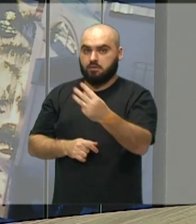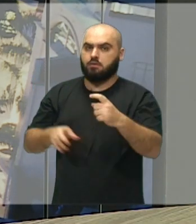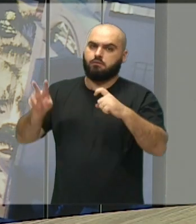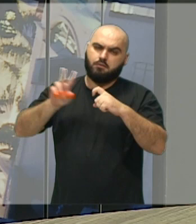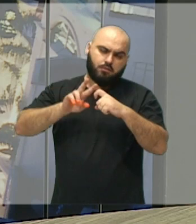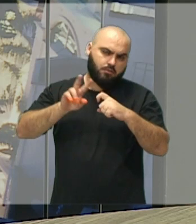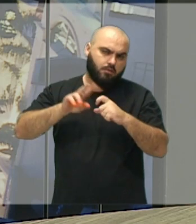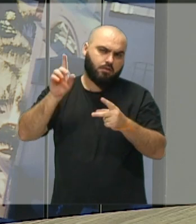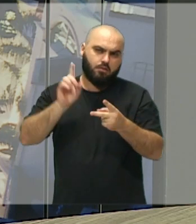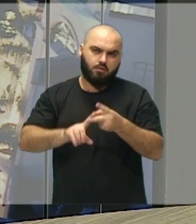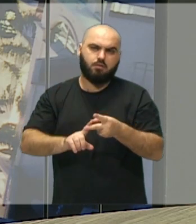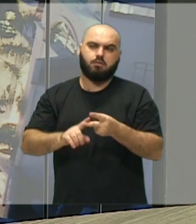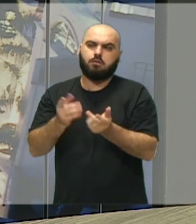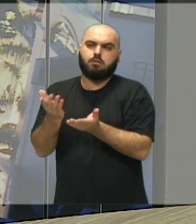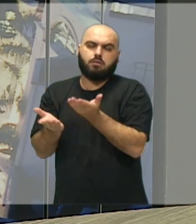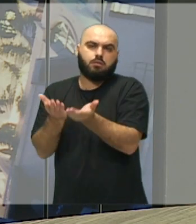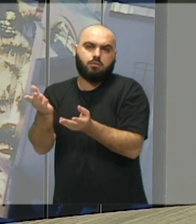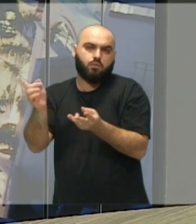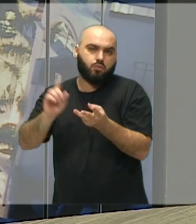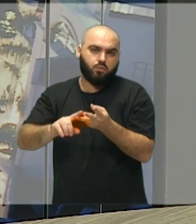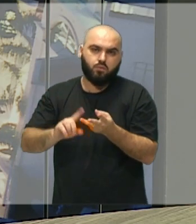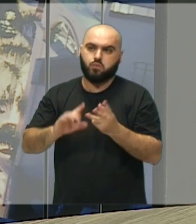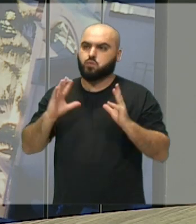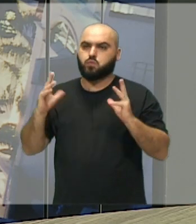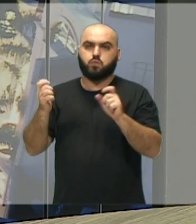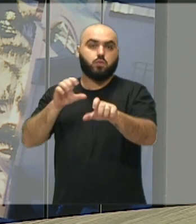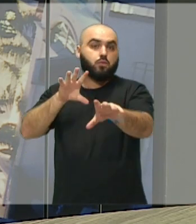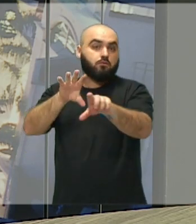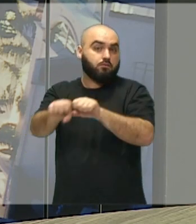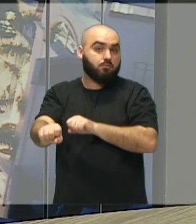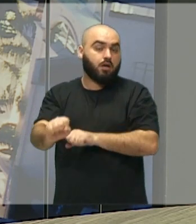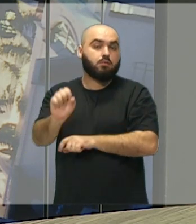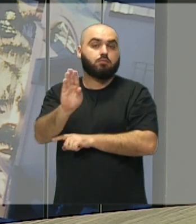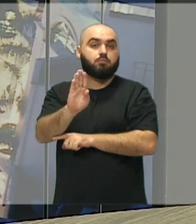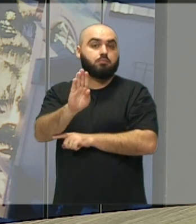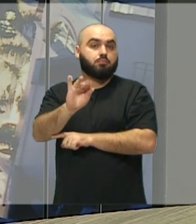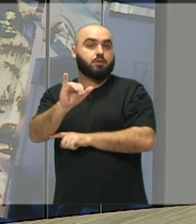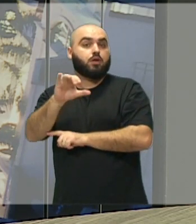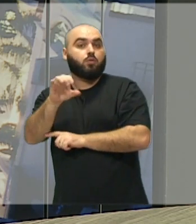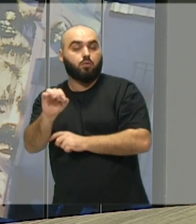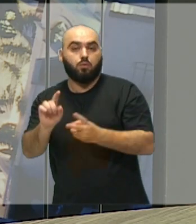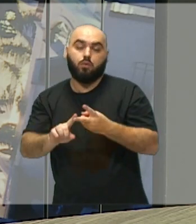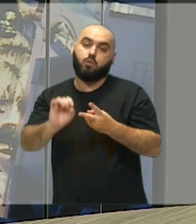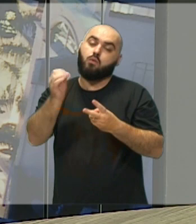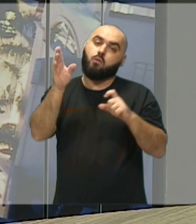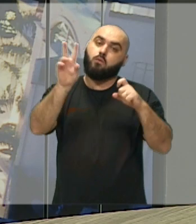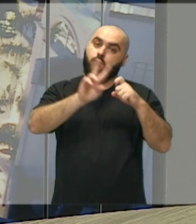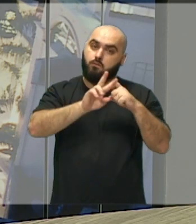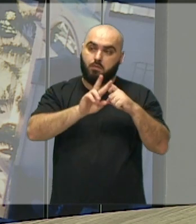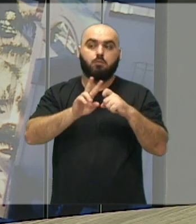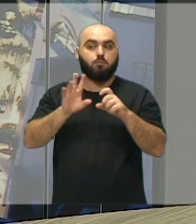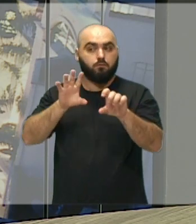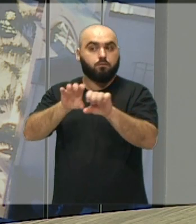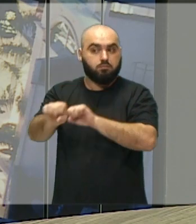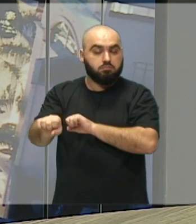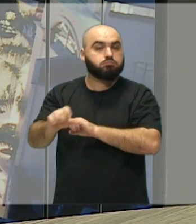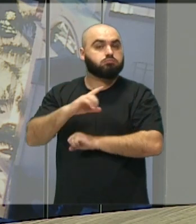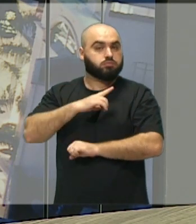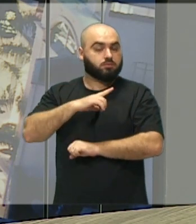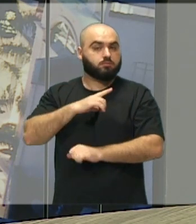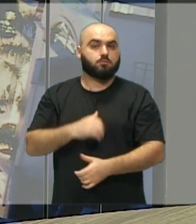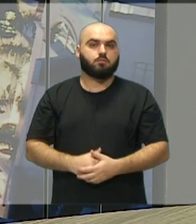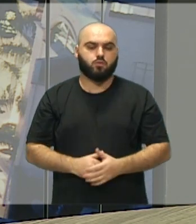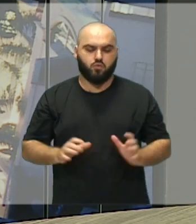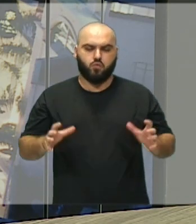veterinários, os tratadores, a maioria é formada em biologia ou veterinária. Então, é uma equipe